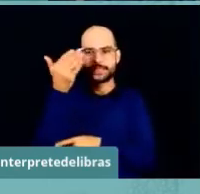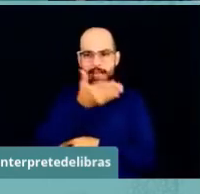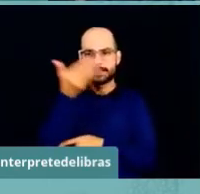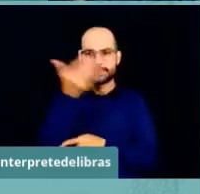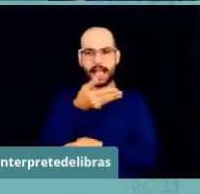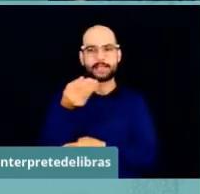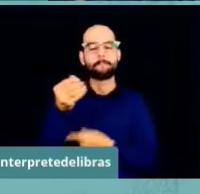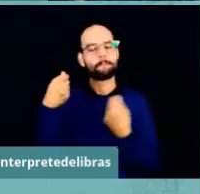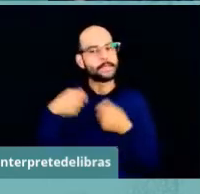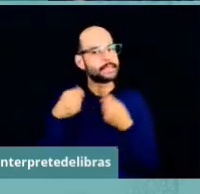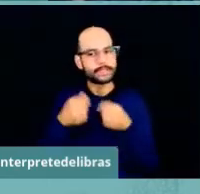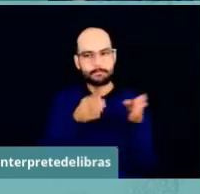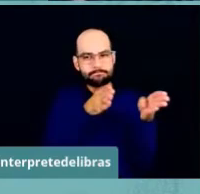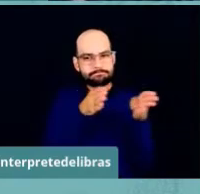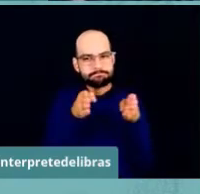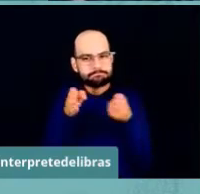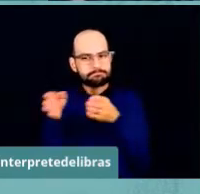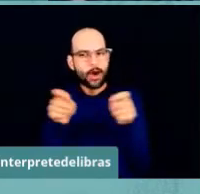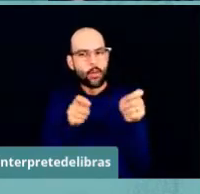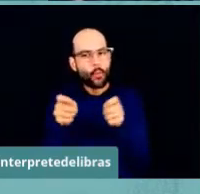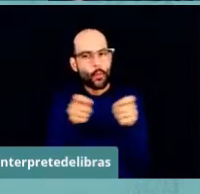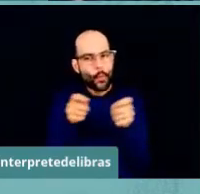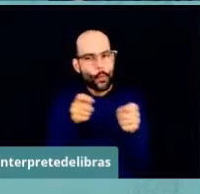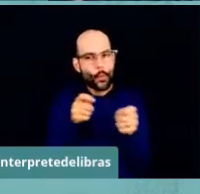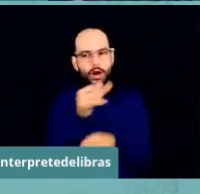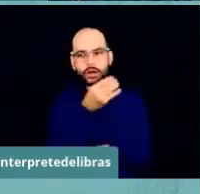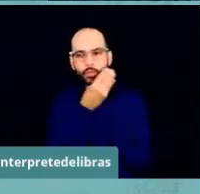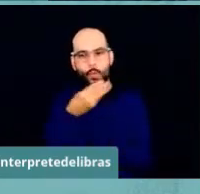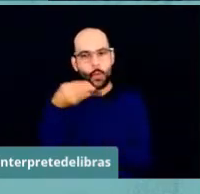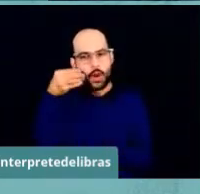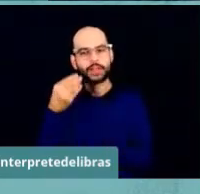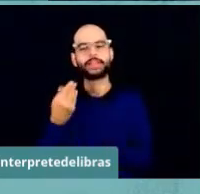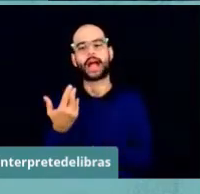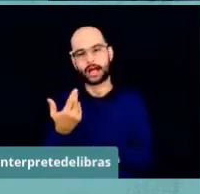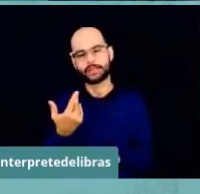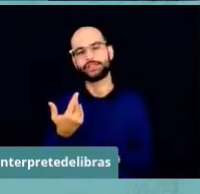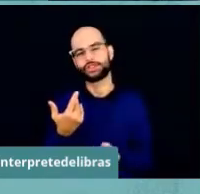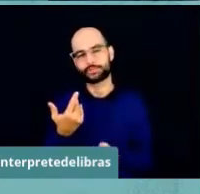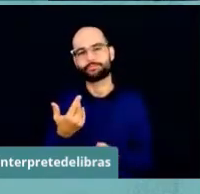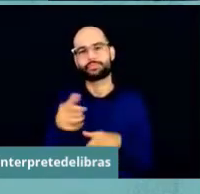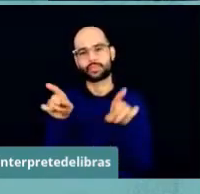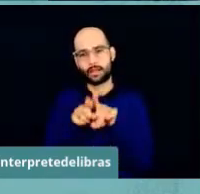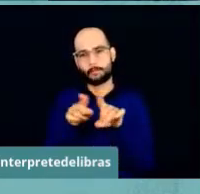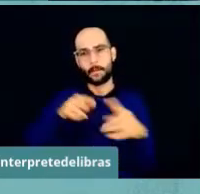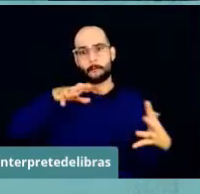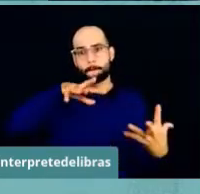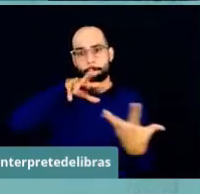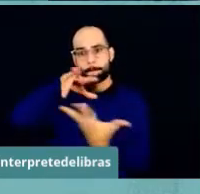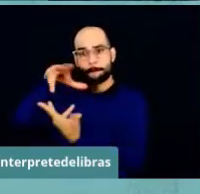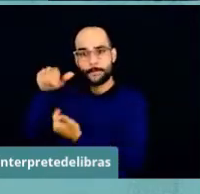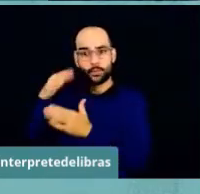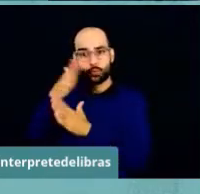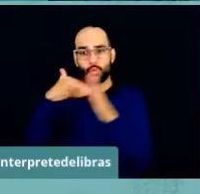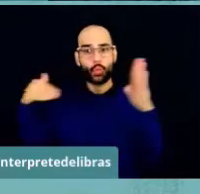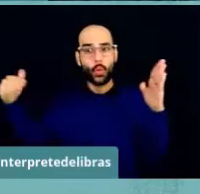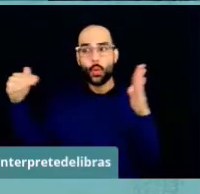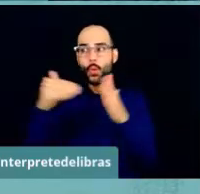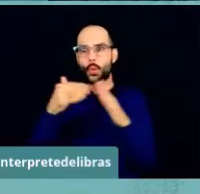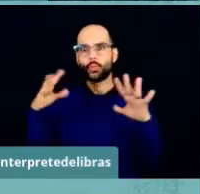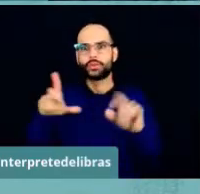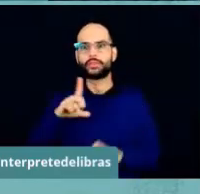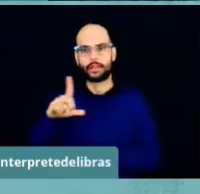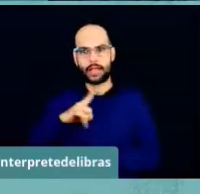qualidade, ao longo, no mundo todo, cada entidade tem seus testes, alguns